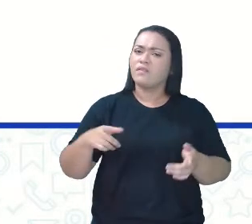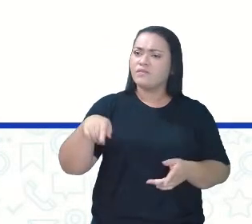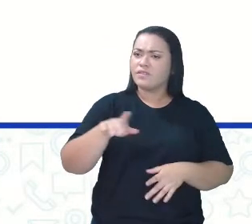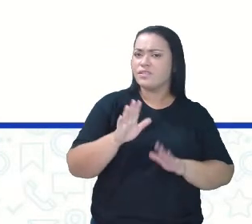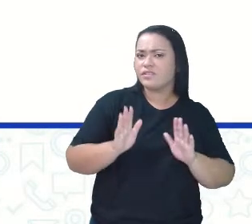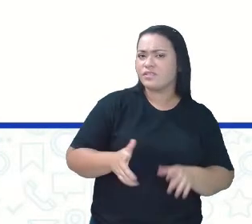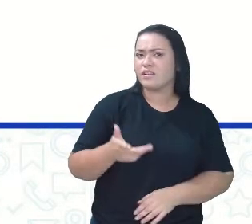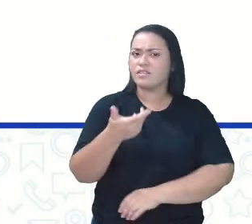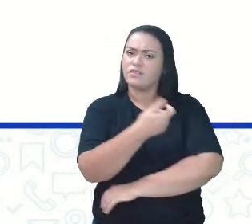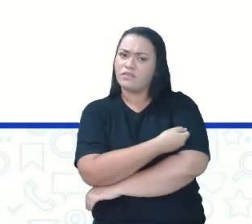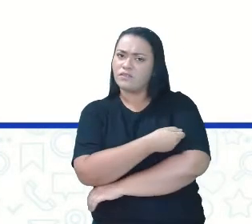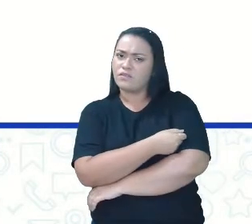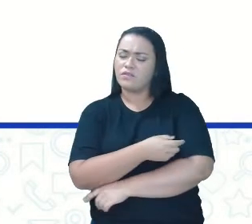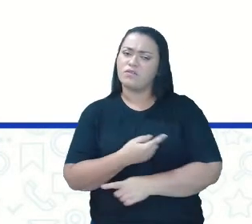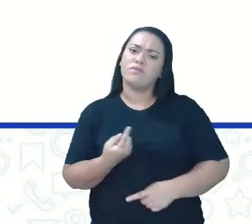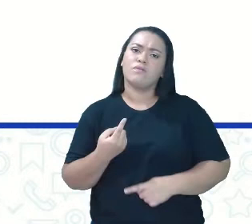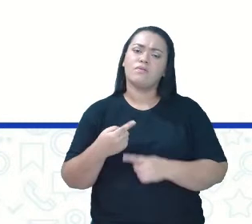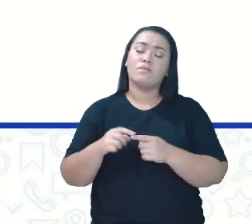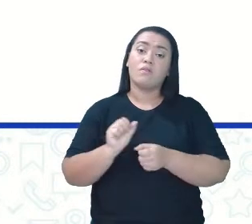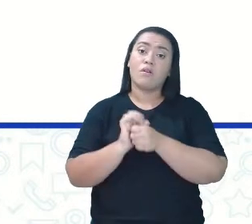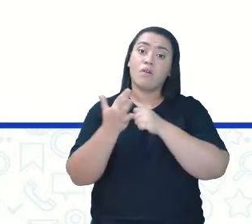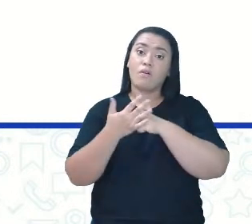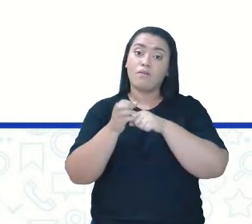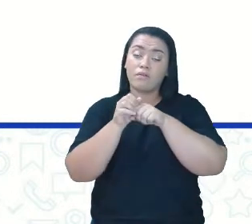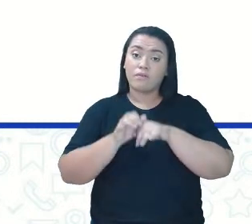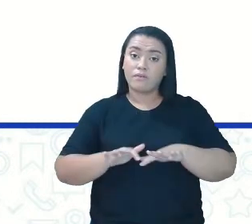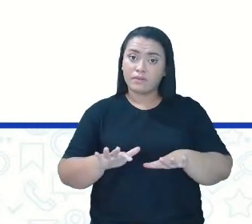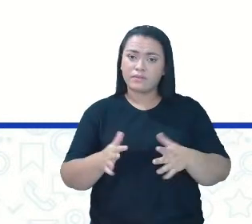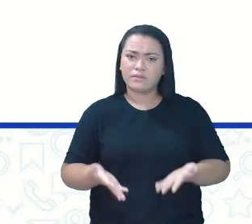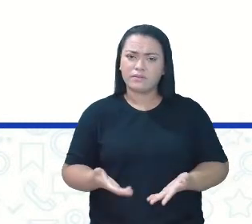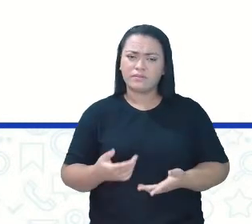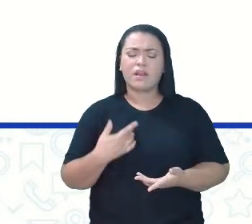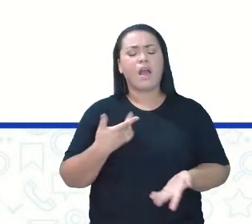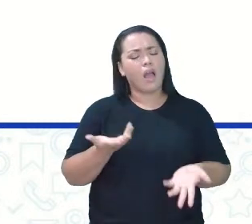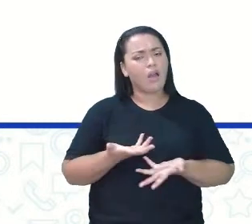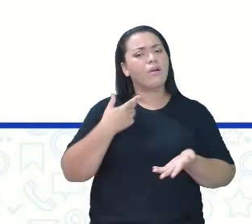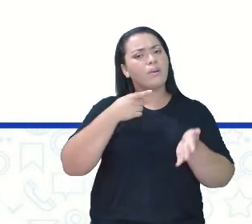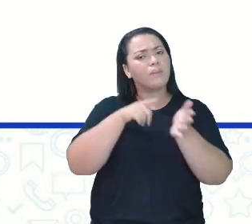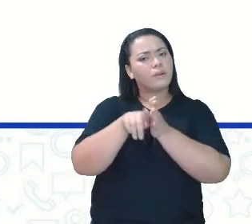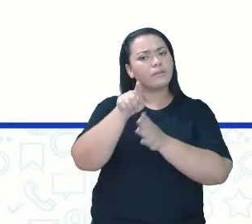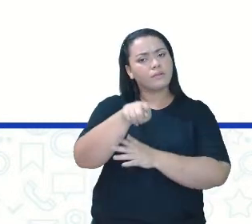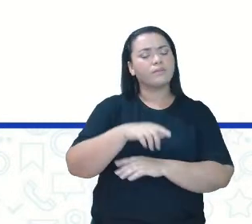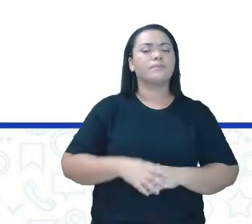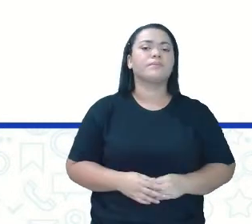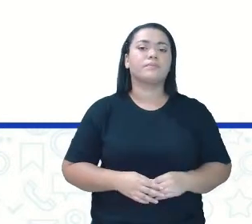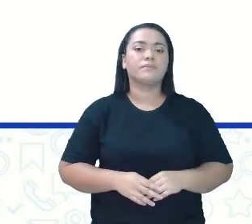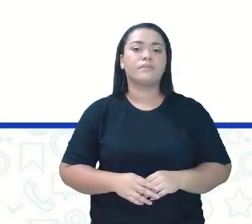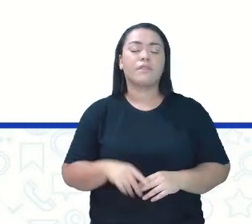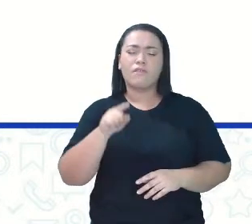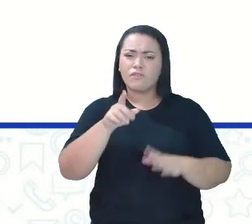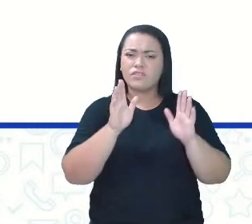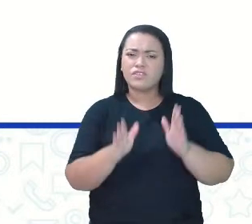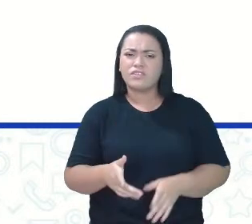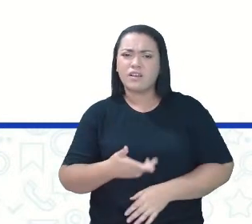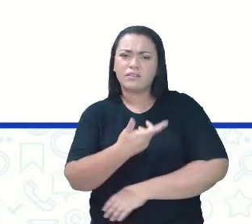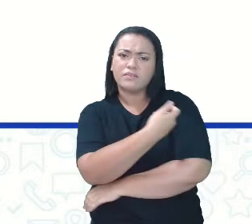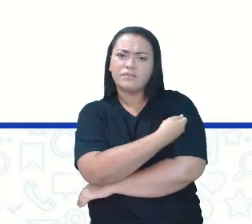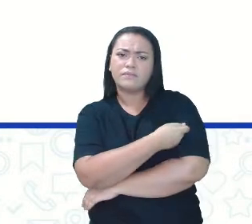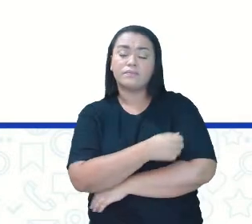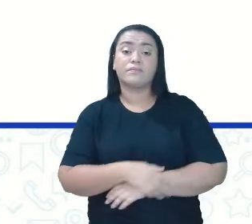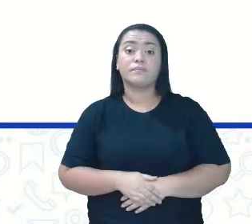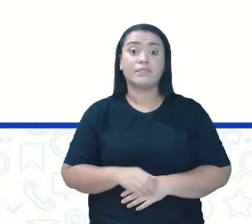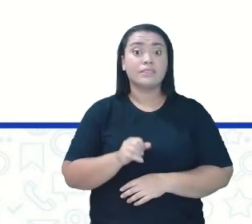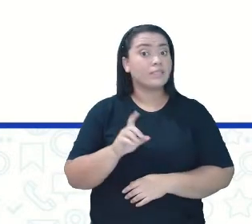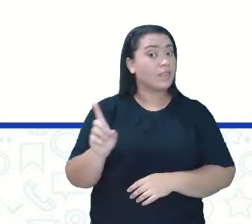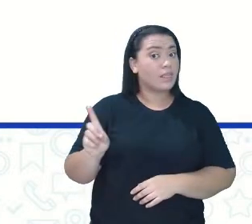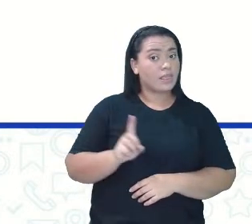se vacinou contra a Covid-19? É esse questionamento que nós queremos fazer. Então, a minha pergunta é, você já?